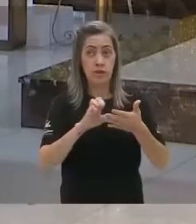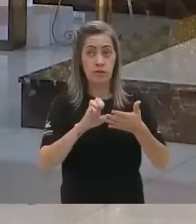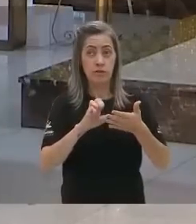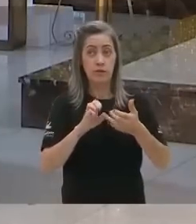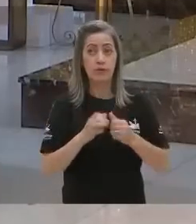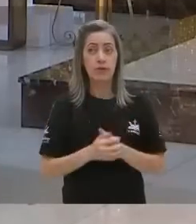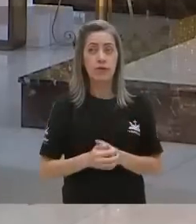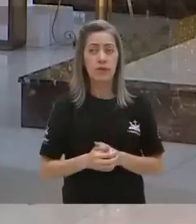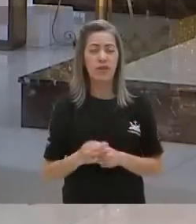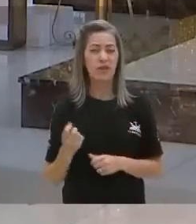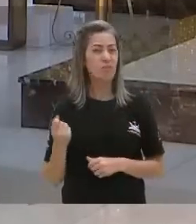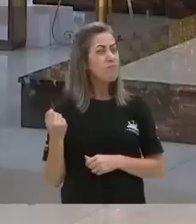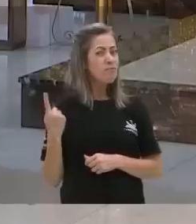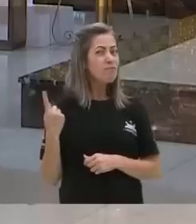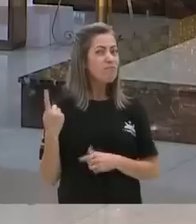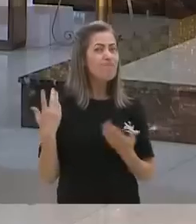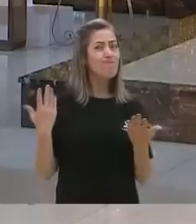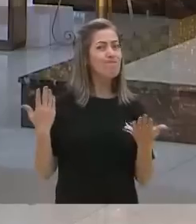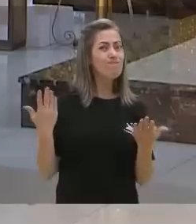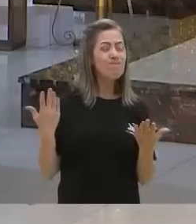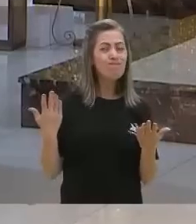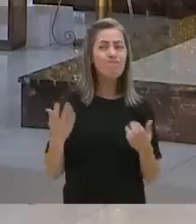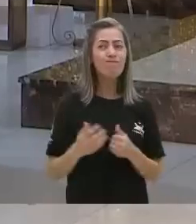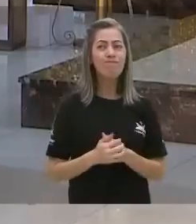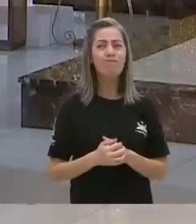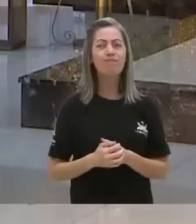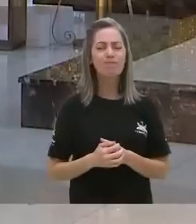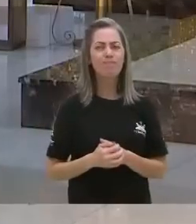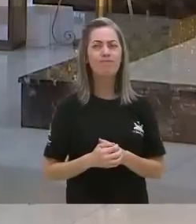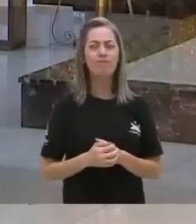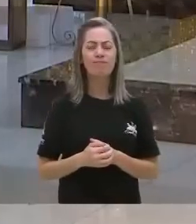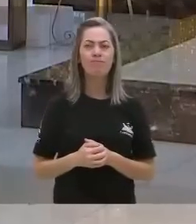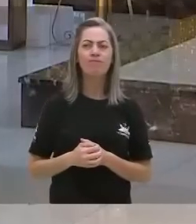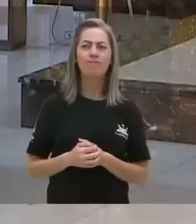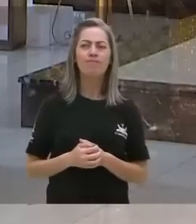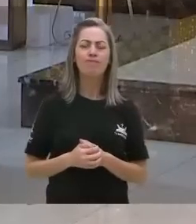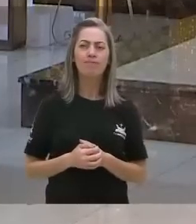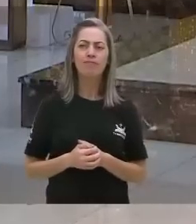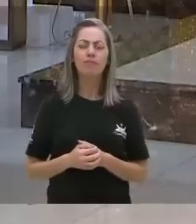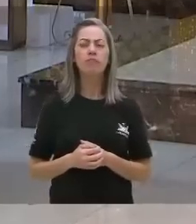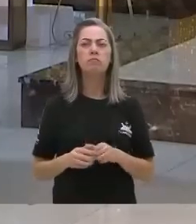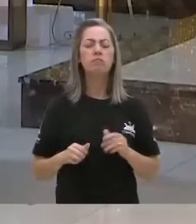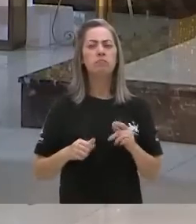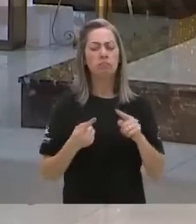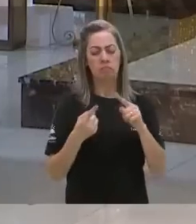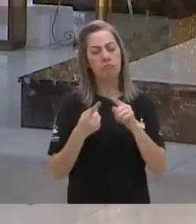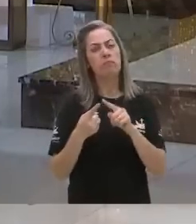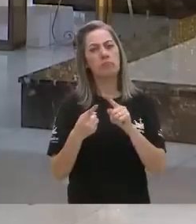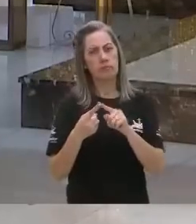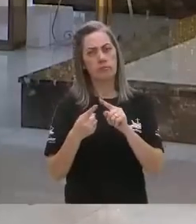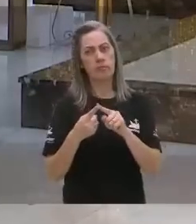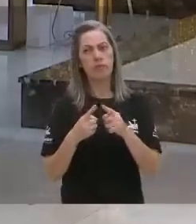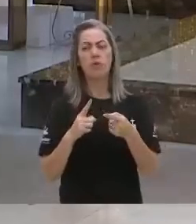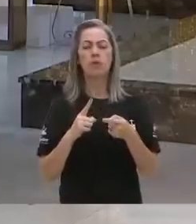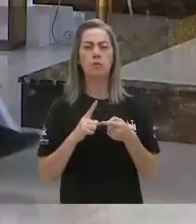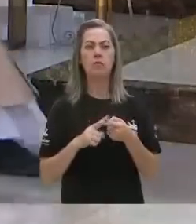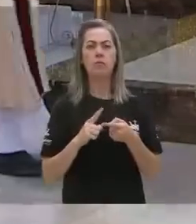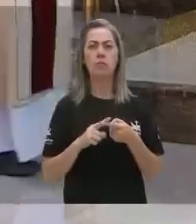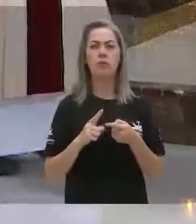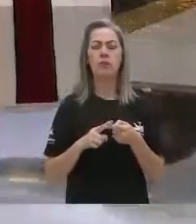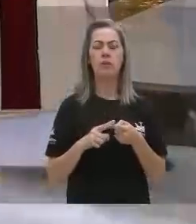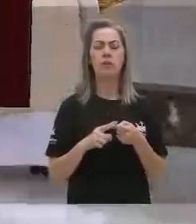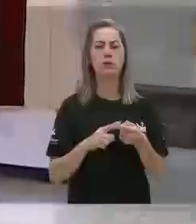tanto estranho, um tanto estranho. Primeiro, porque desde que